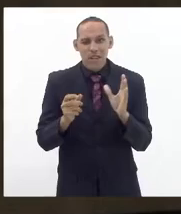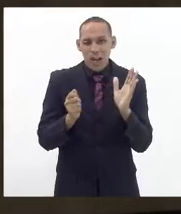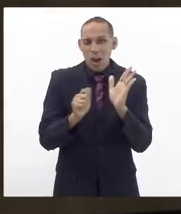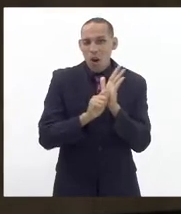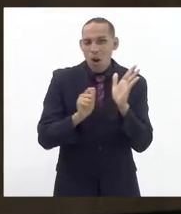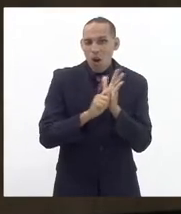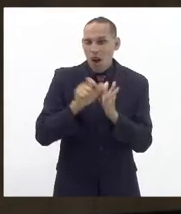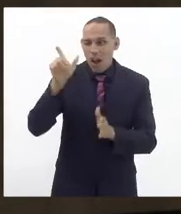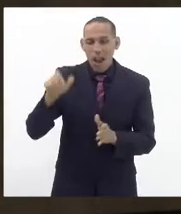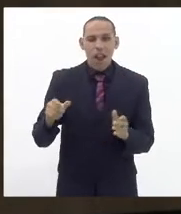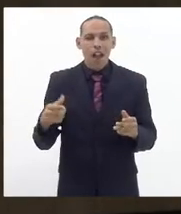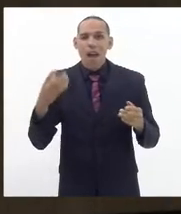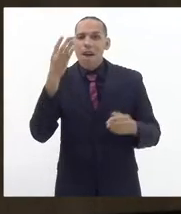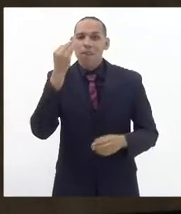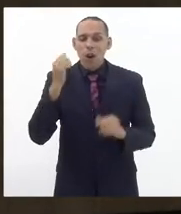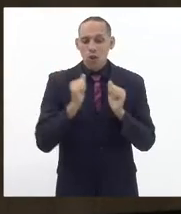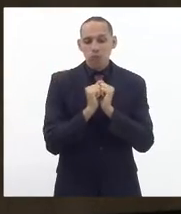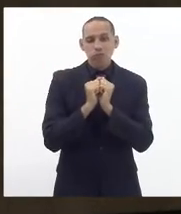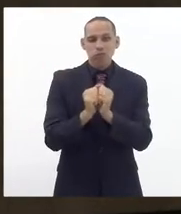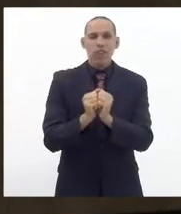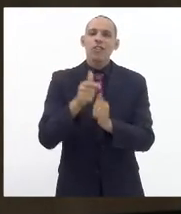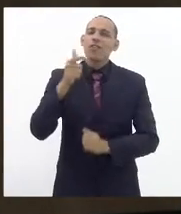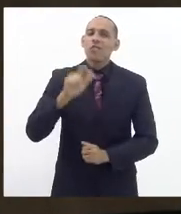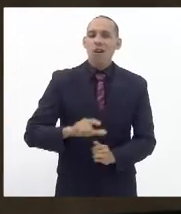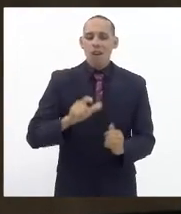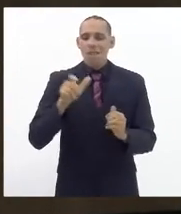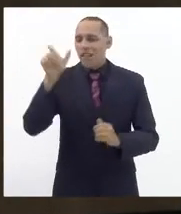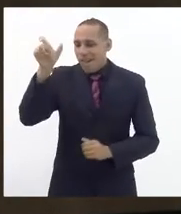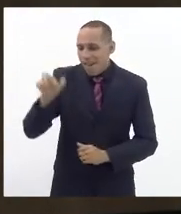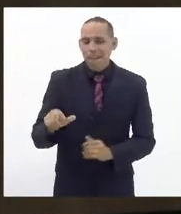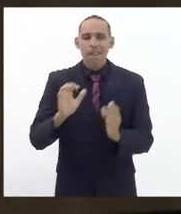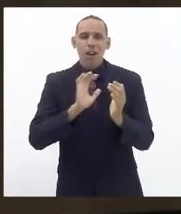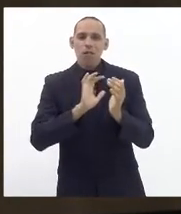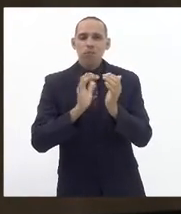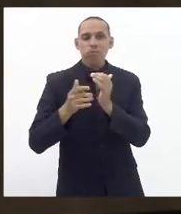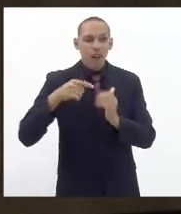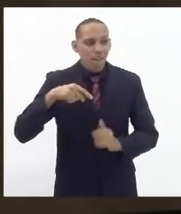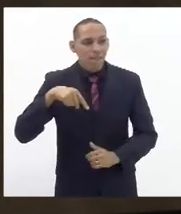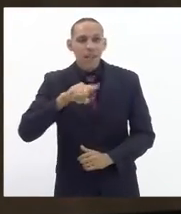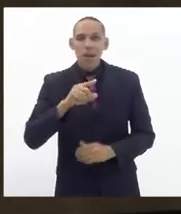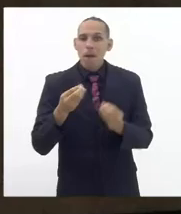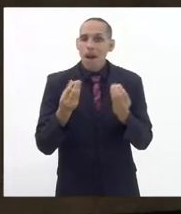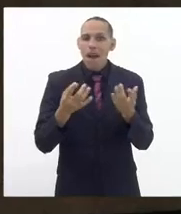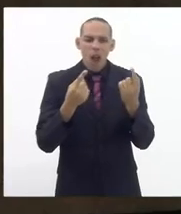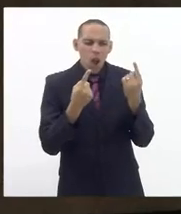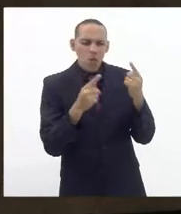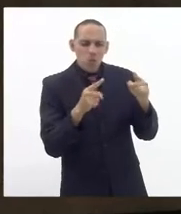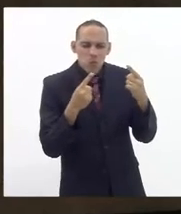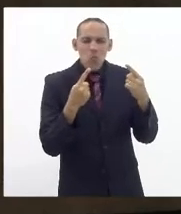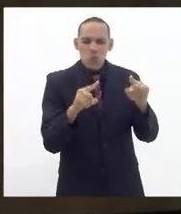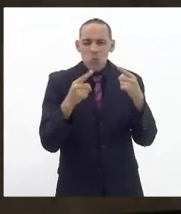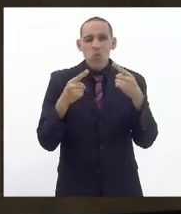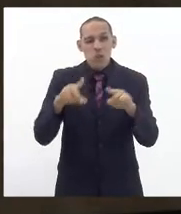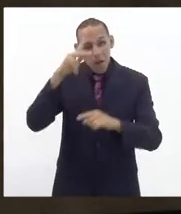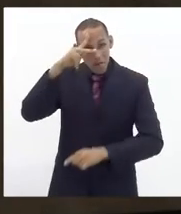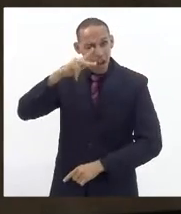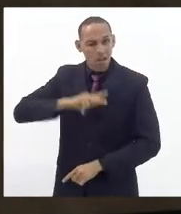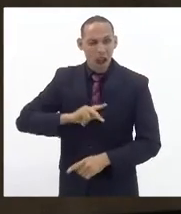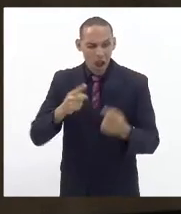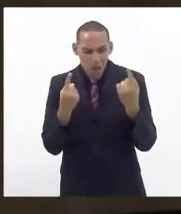indivíduo usou mais uma vez as suas redes sociais para promover ataques de ordem